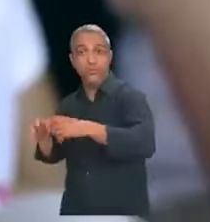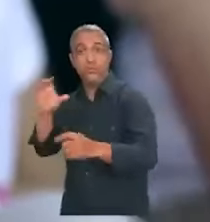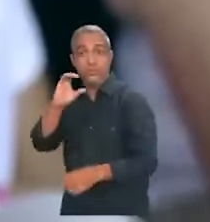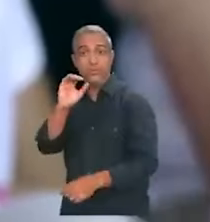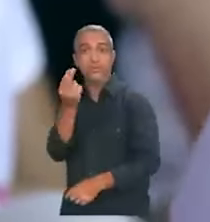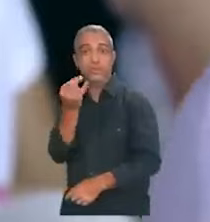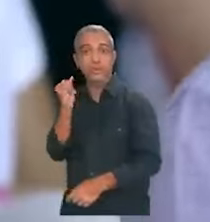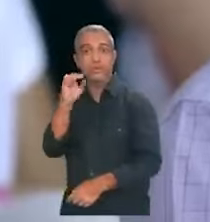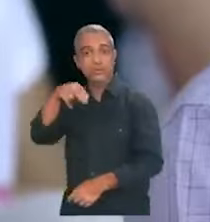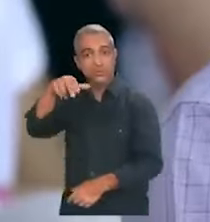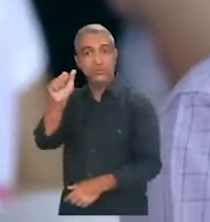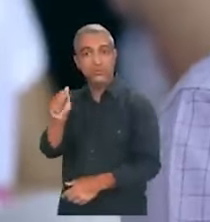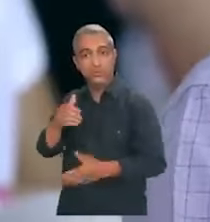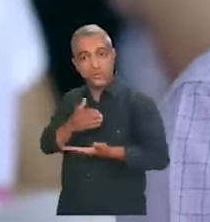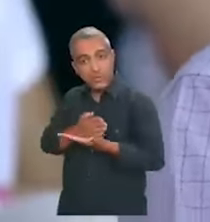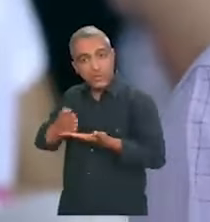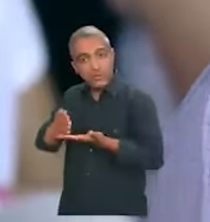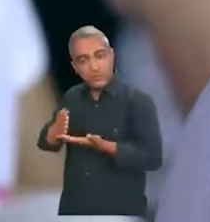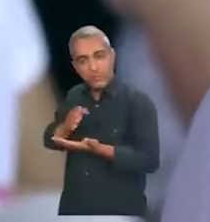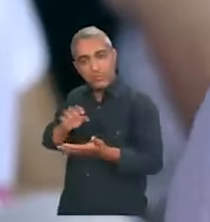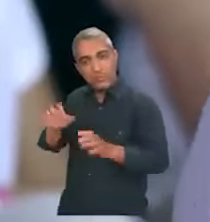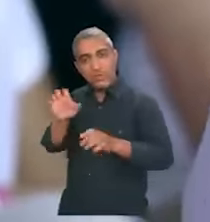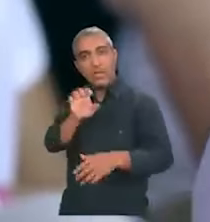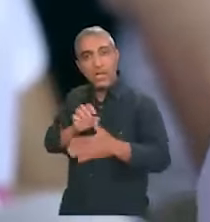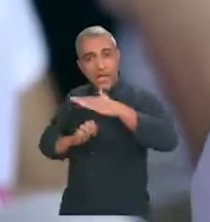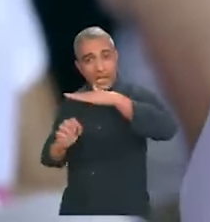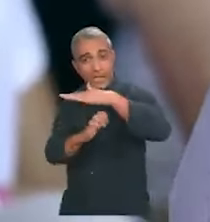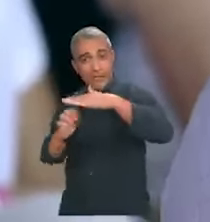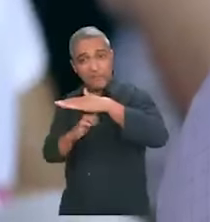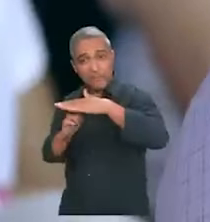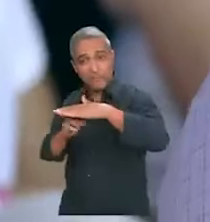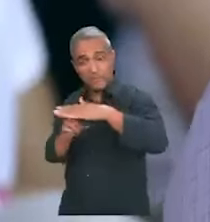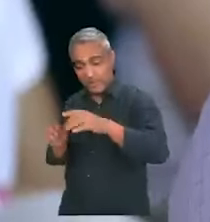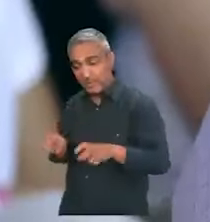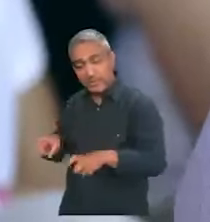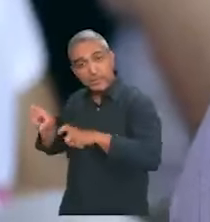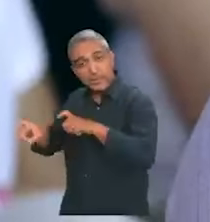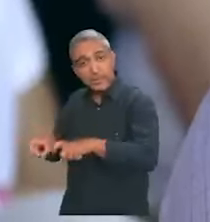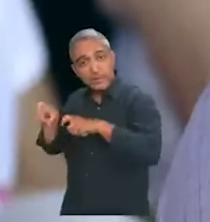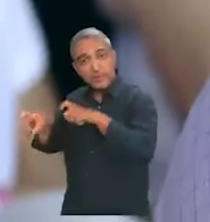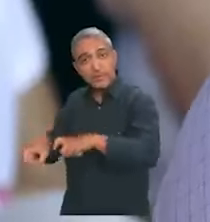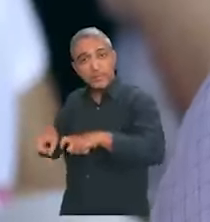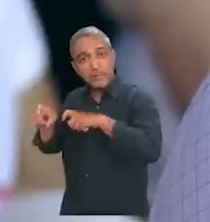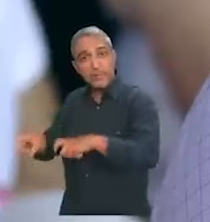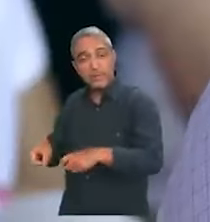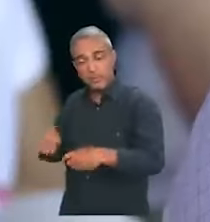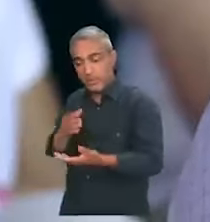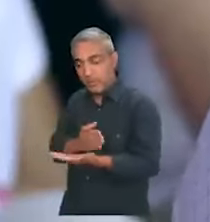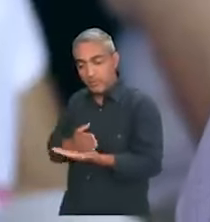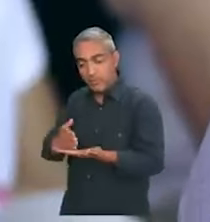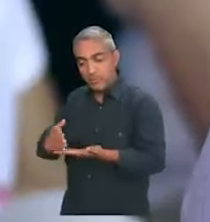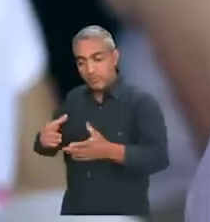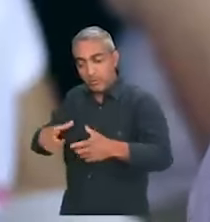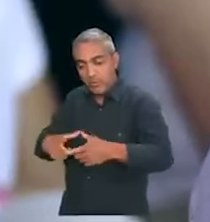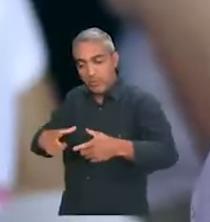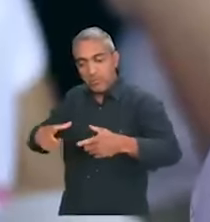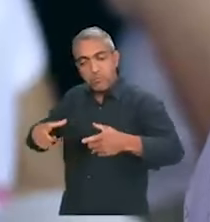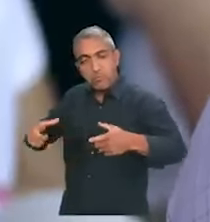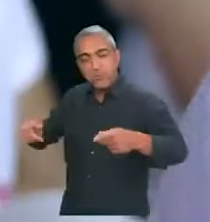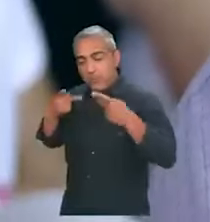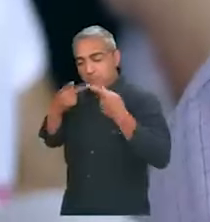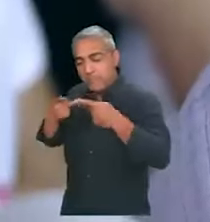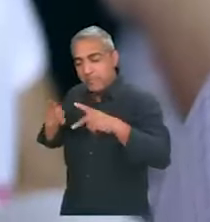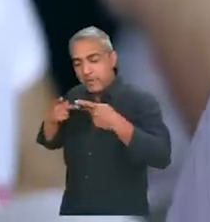abrir empresas. Nessas empresas ele está, de forma completamente natural e orgânica, evangelizando e